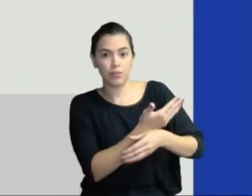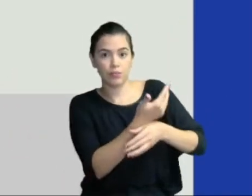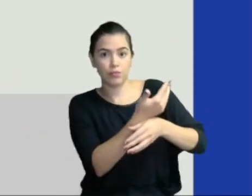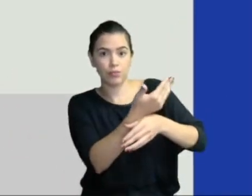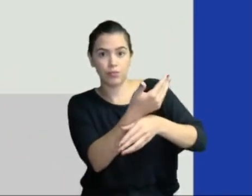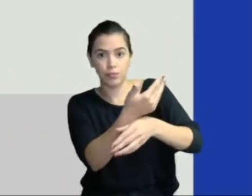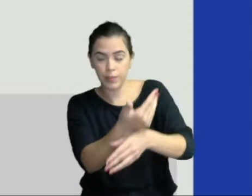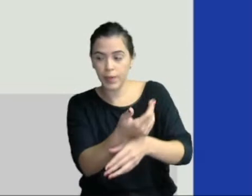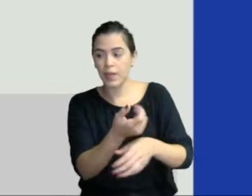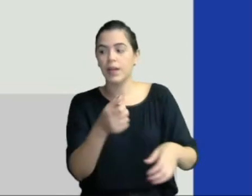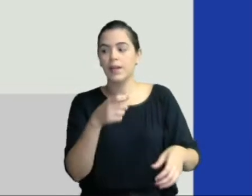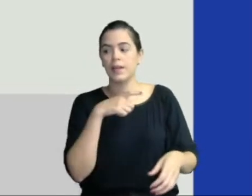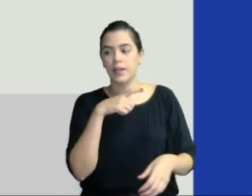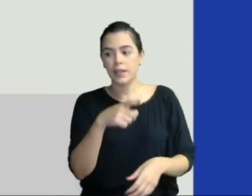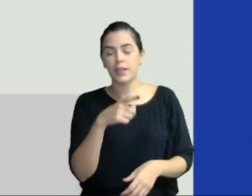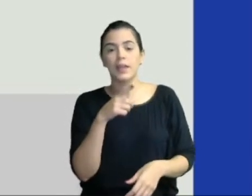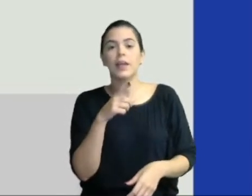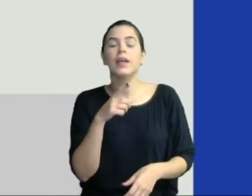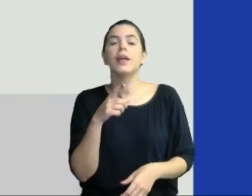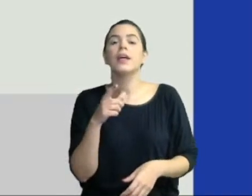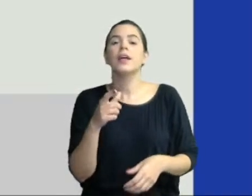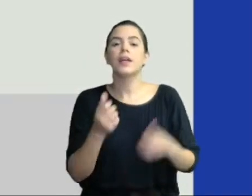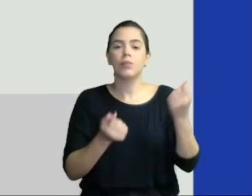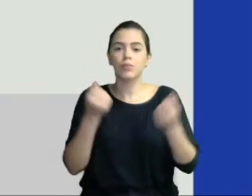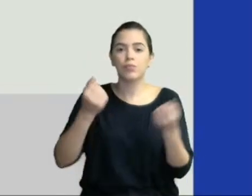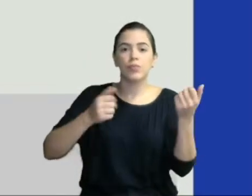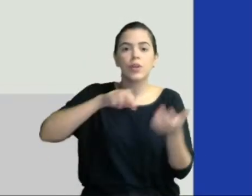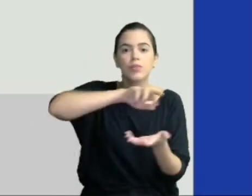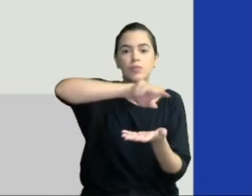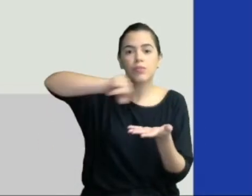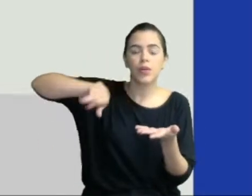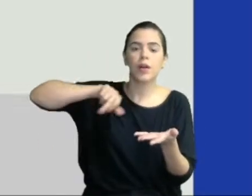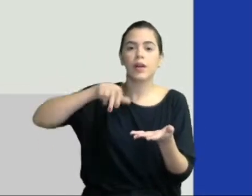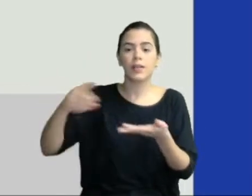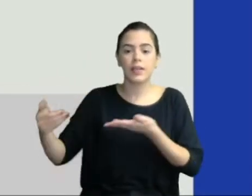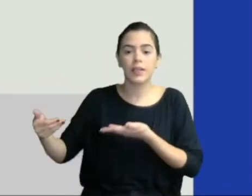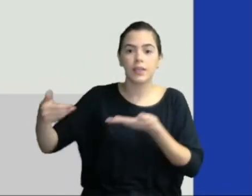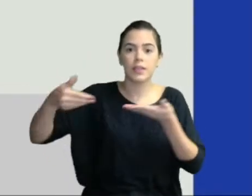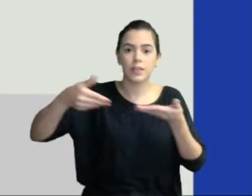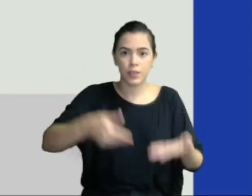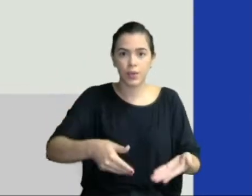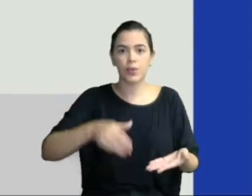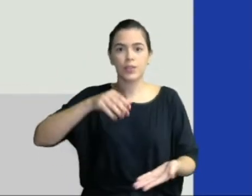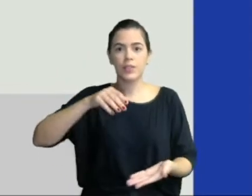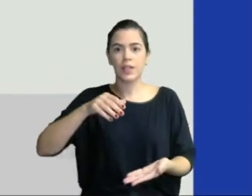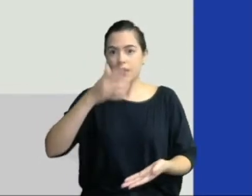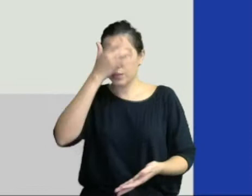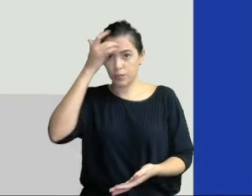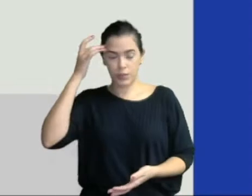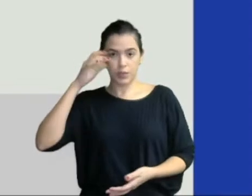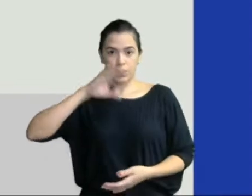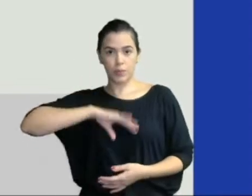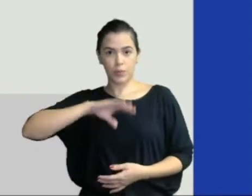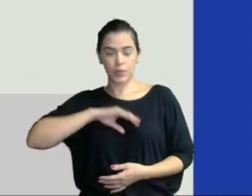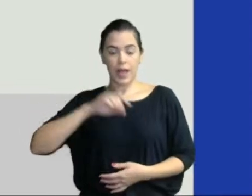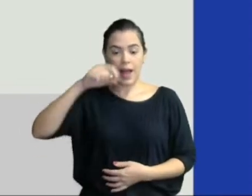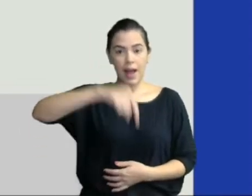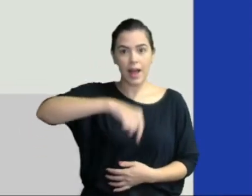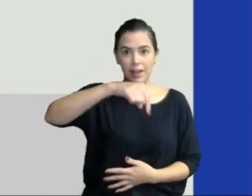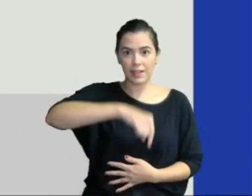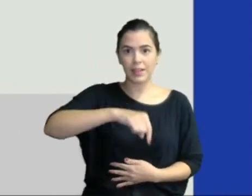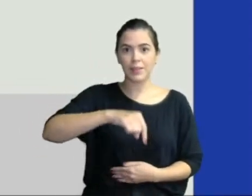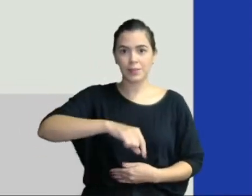caravelas aqui, que inclusive foi o meio de transporte que trouxe os portugueses aqui para o continente americano,